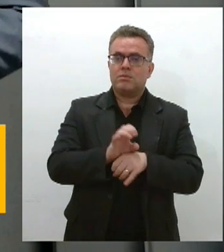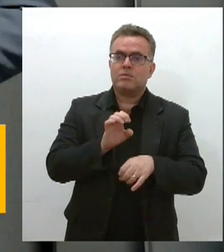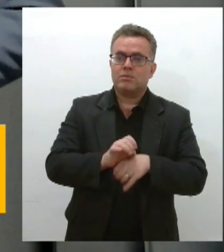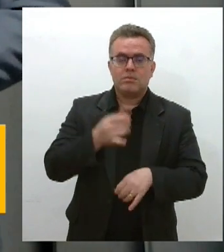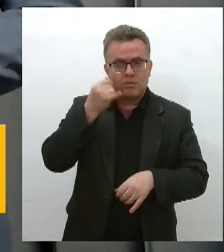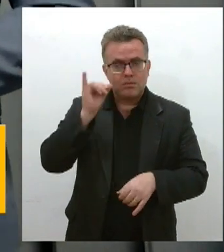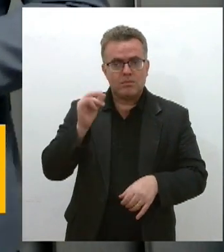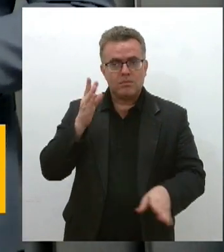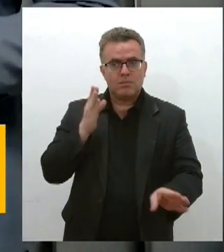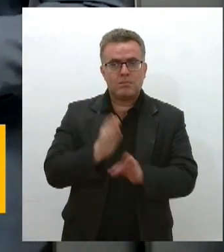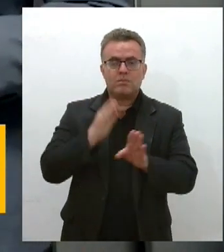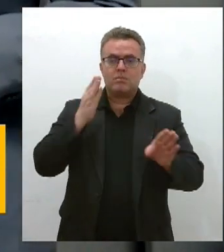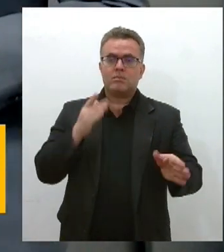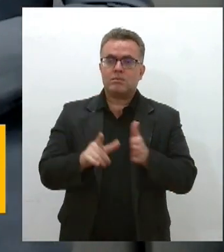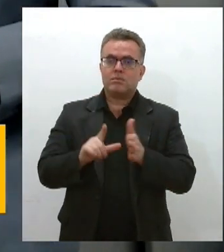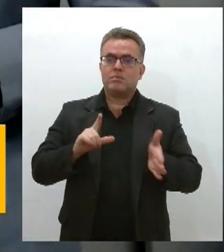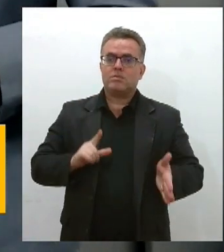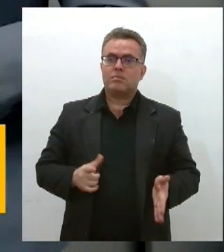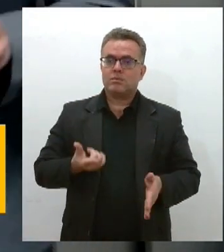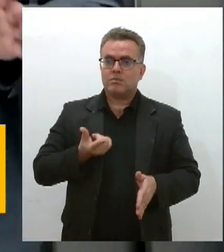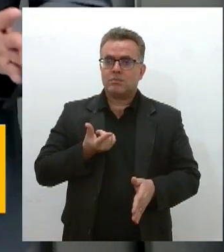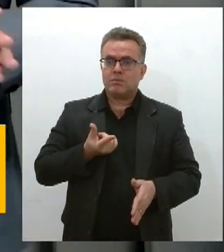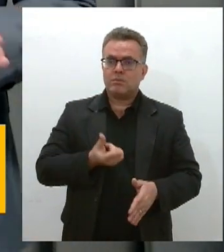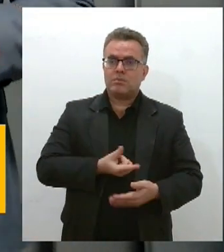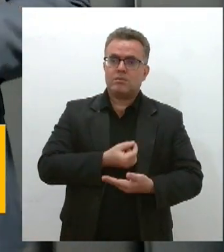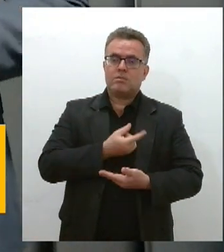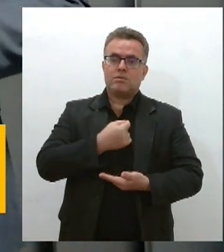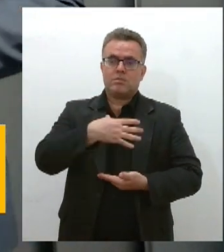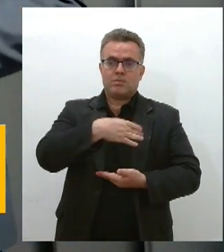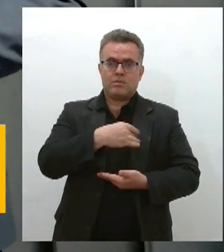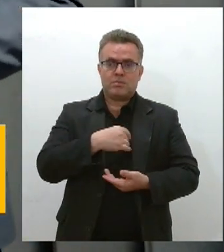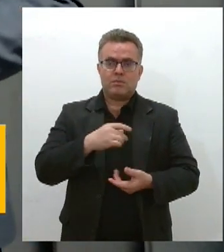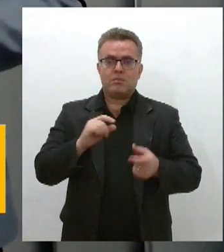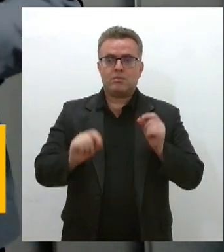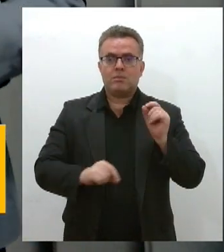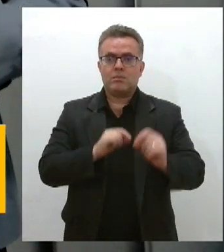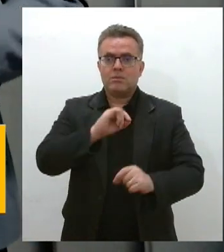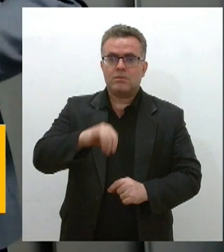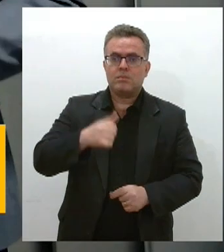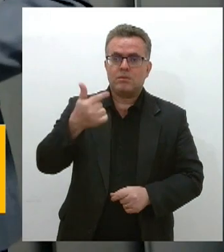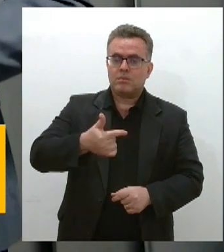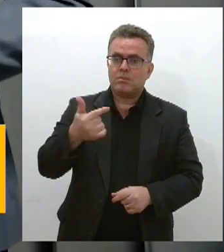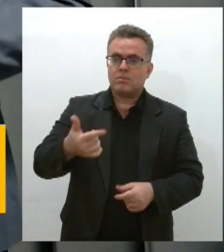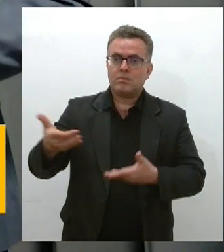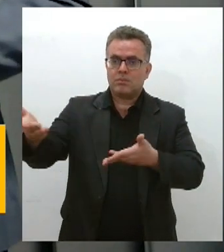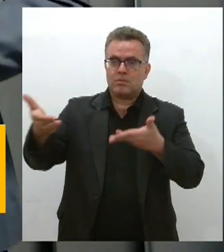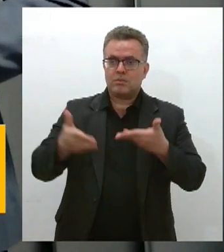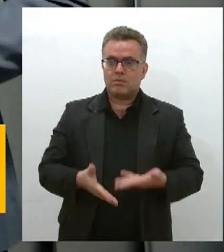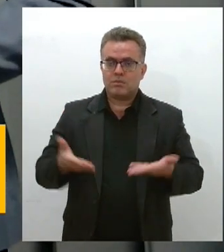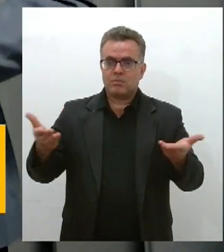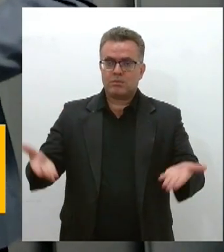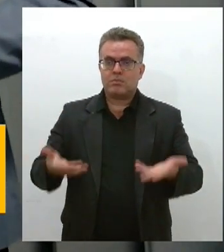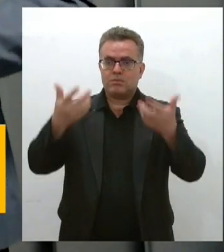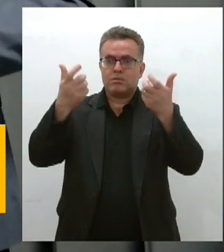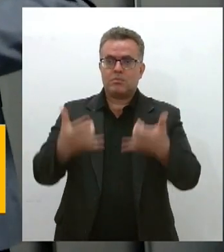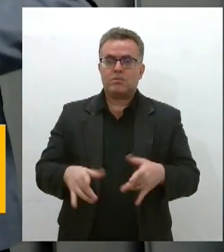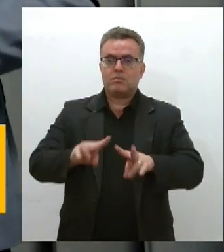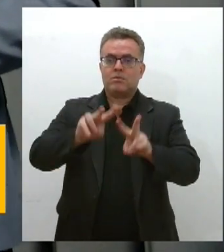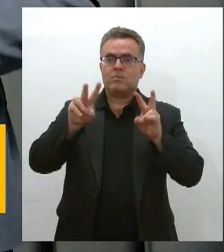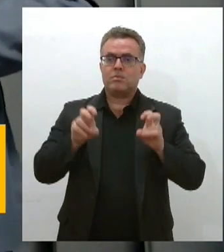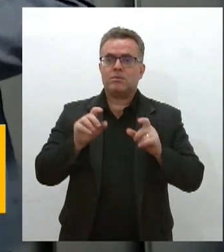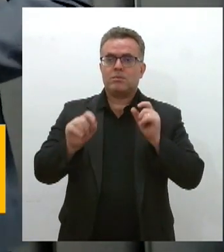Diagnóstico Precoce do Câncer de Mama. E o Jornal da ALES, segunda edição, convidou hoje para falar sobre o assunto o